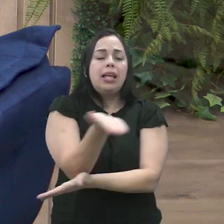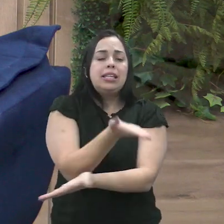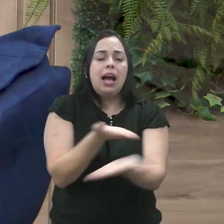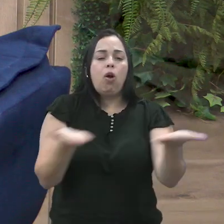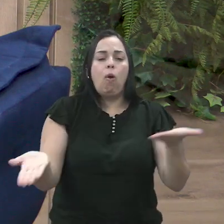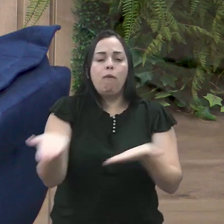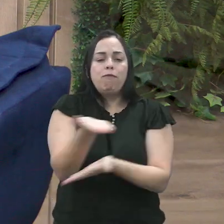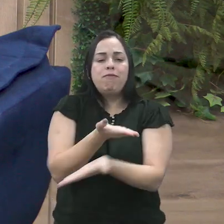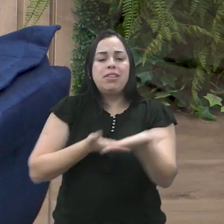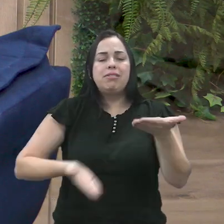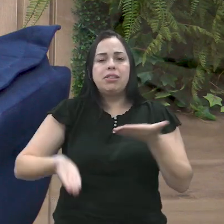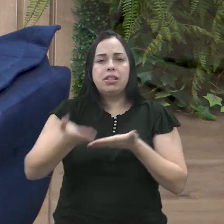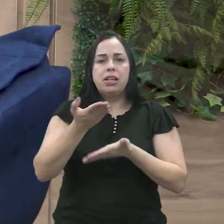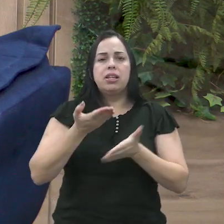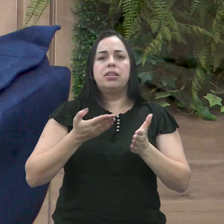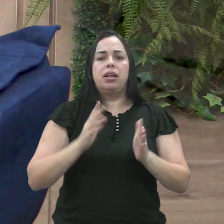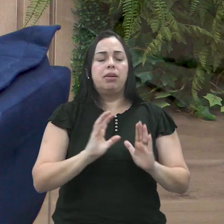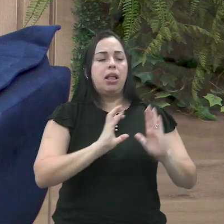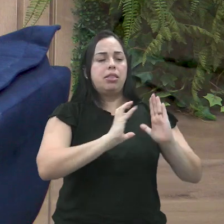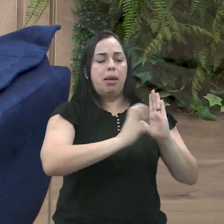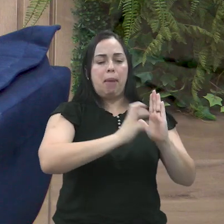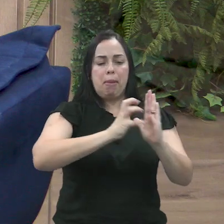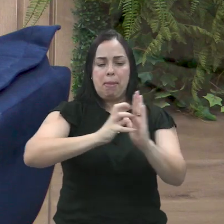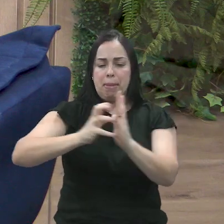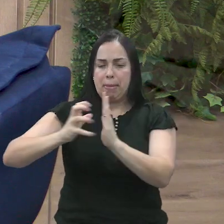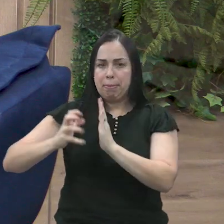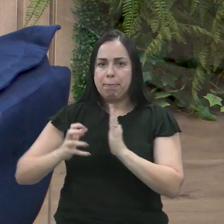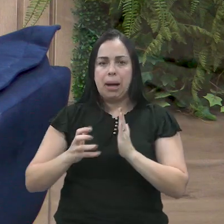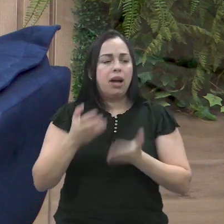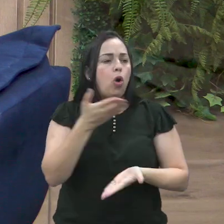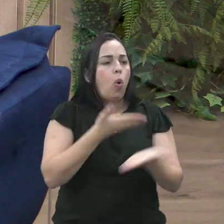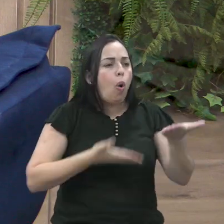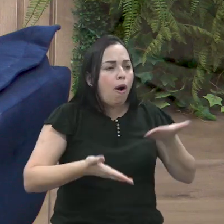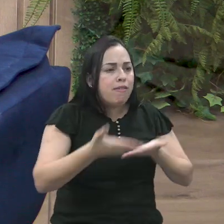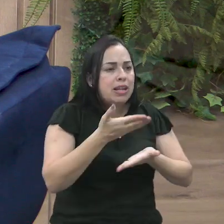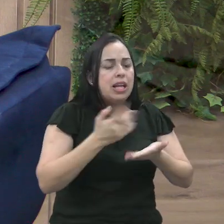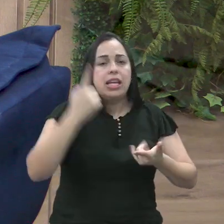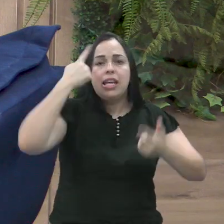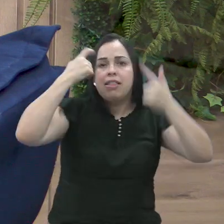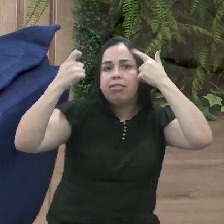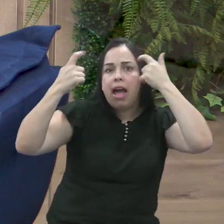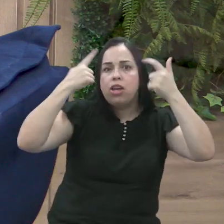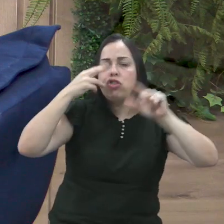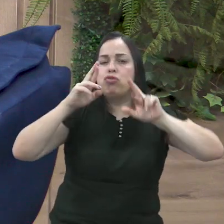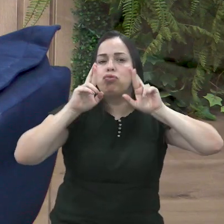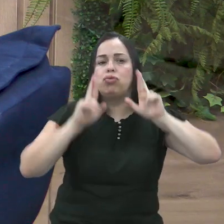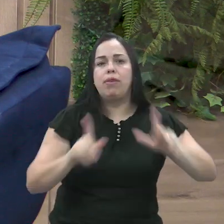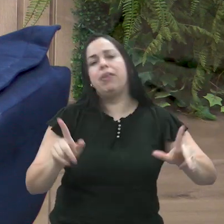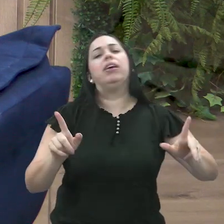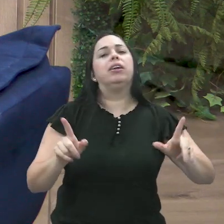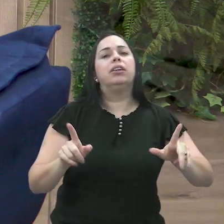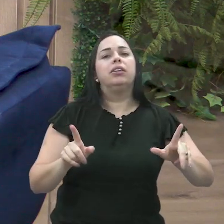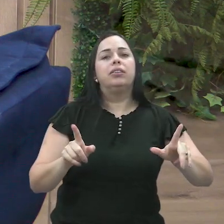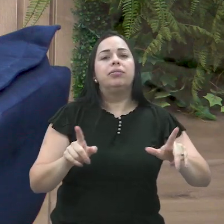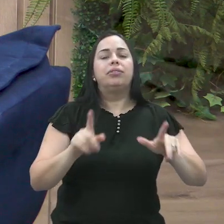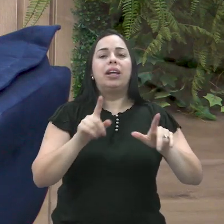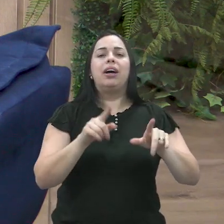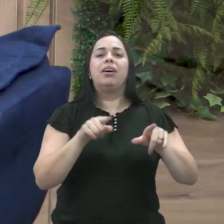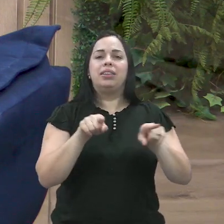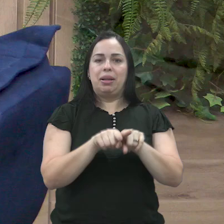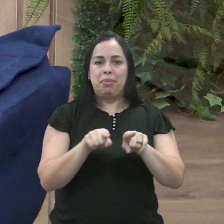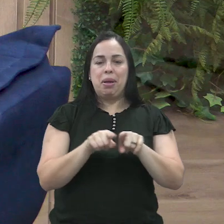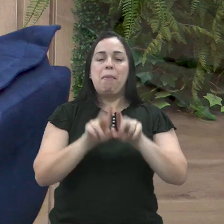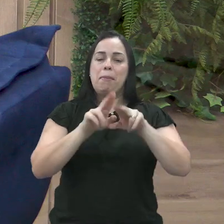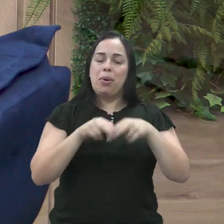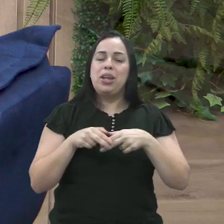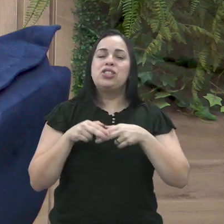convivência democrática entre múltiplos partidos que são representados aqui e múltiplas ideias, inclusive, que cada vereador